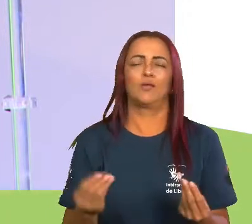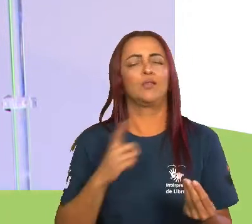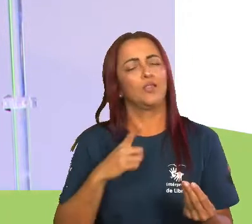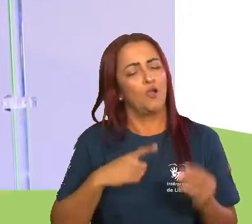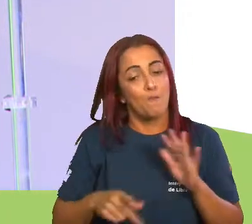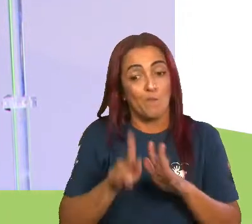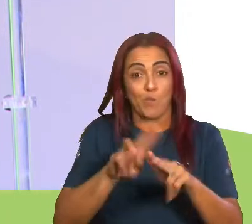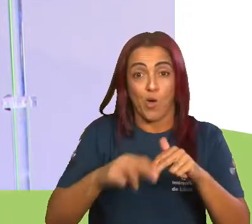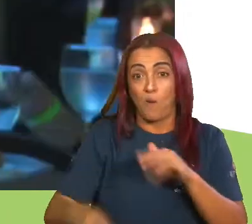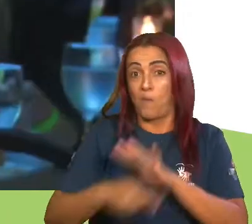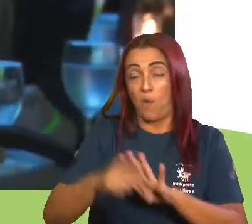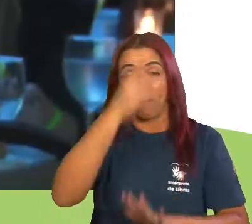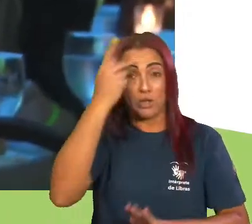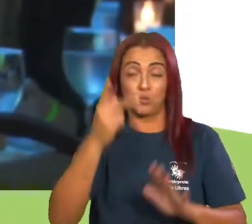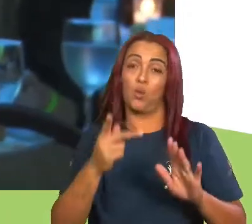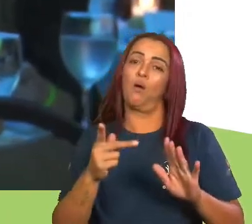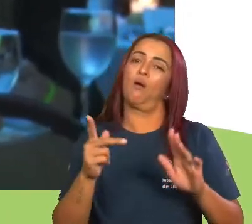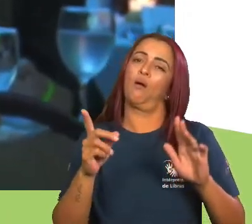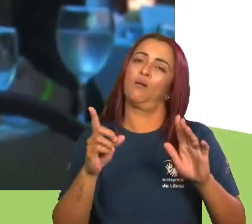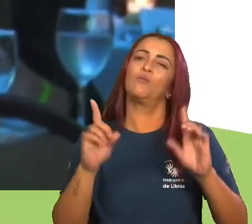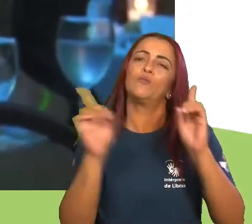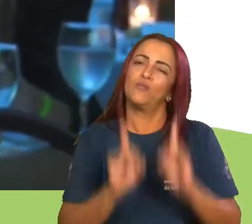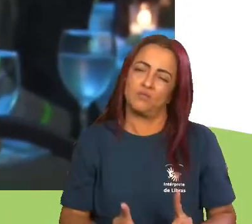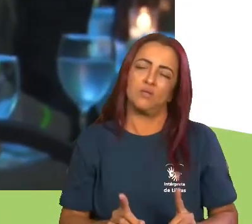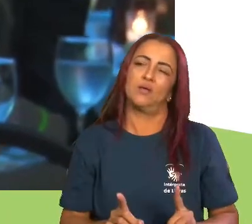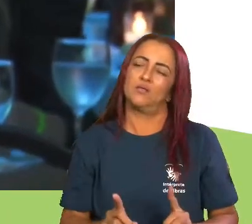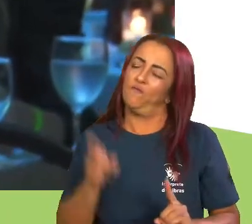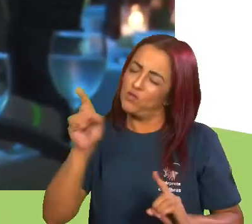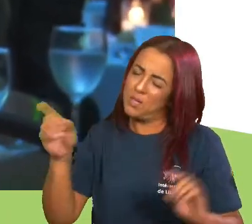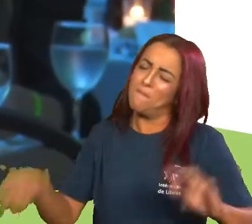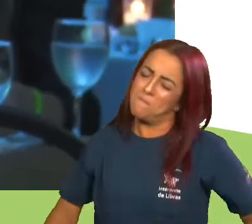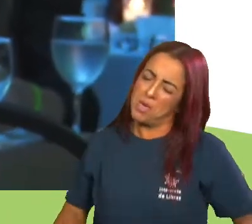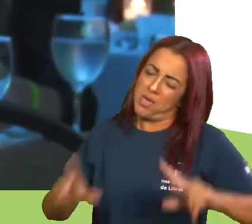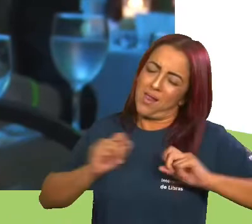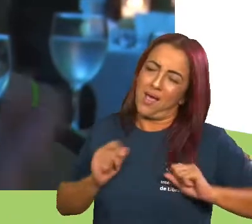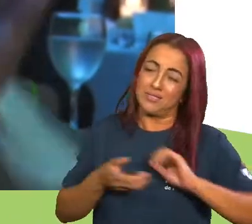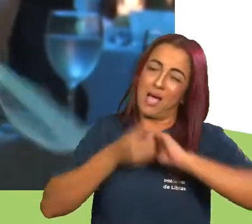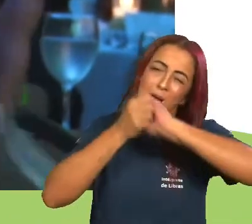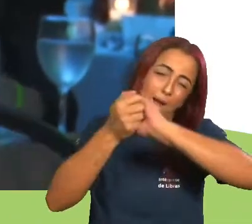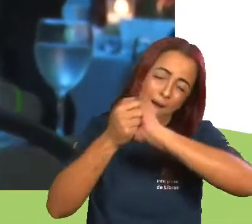pessoas com deficiência. Eu acho que você merece todos os aplausos.